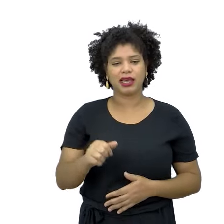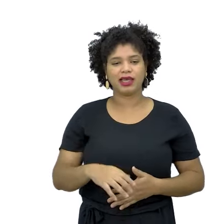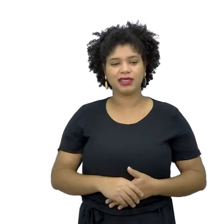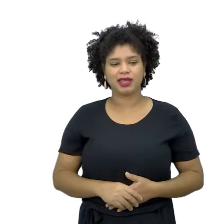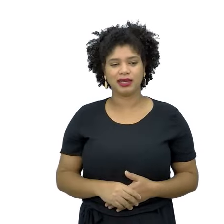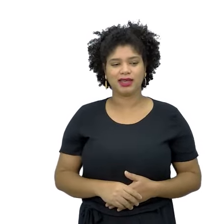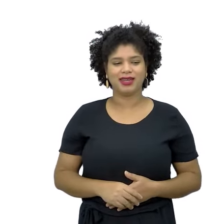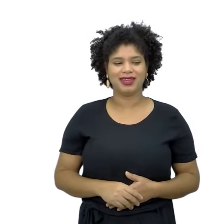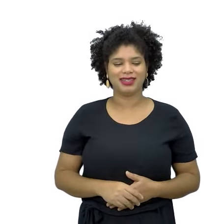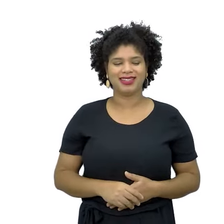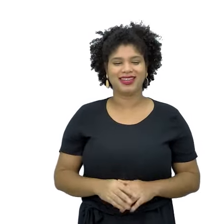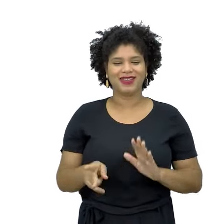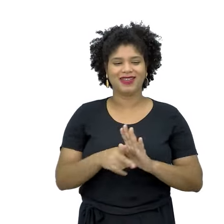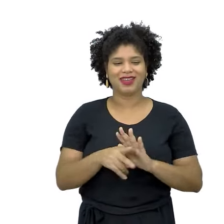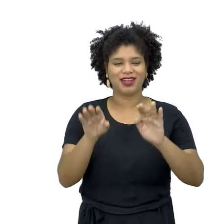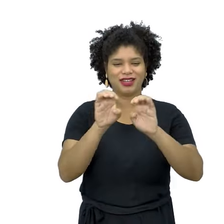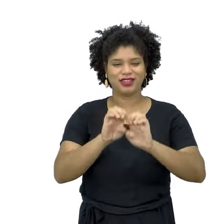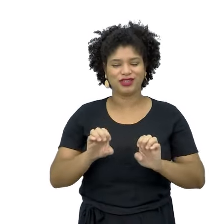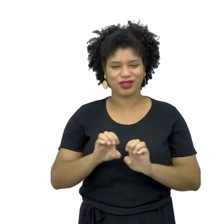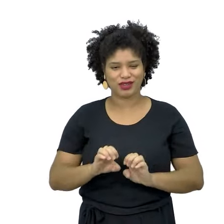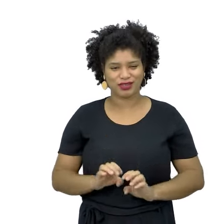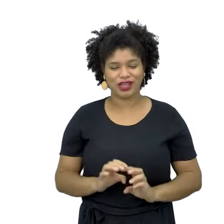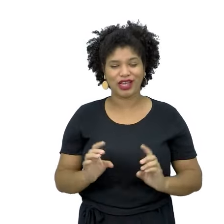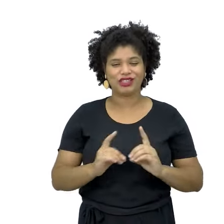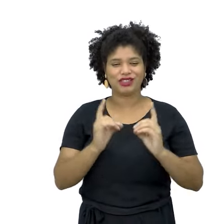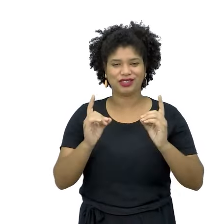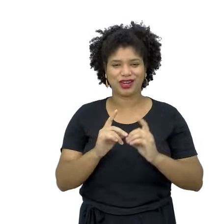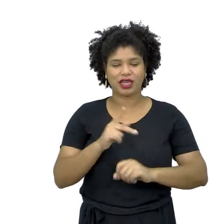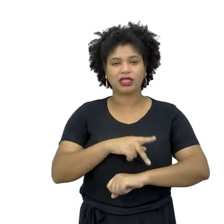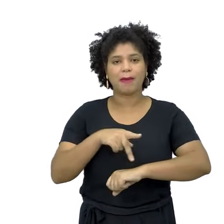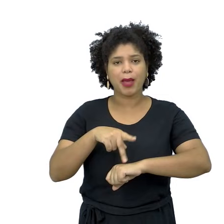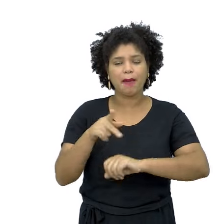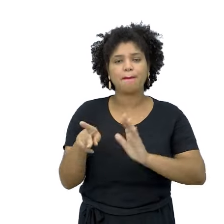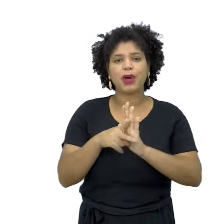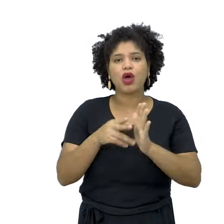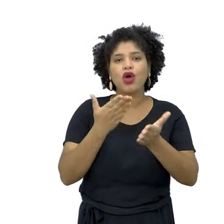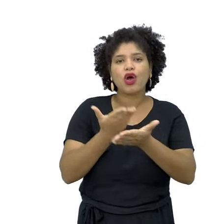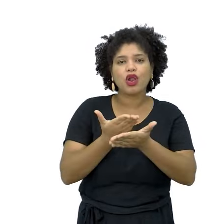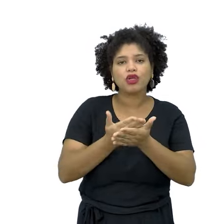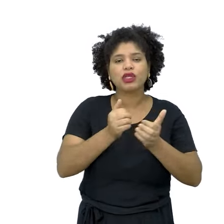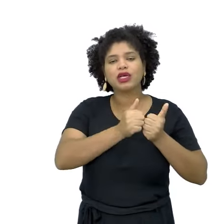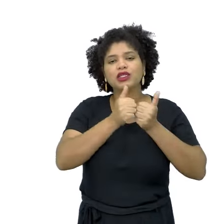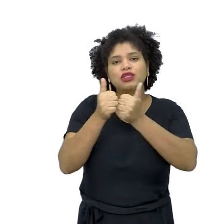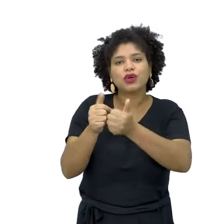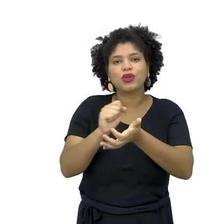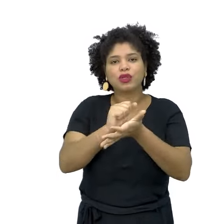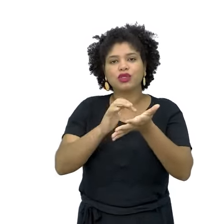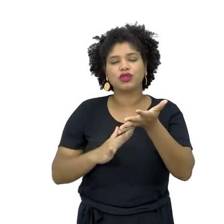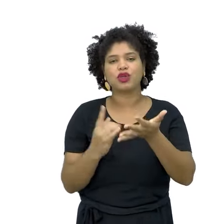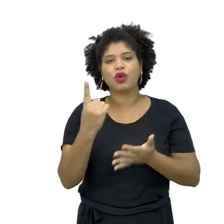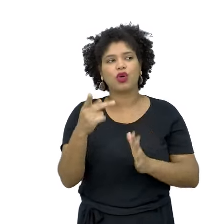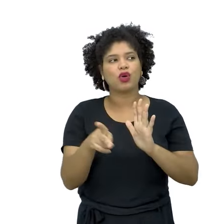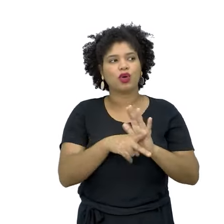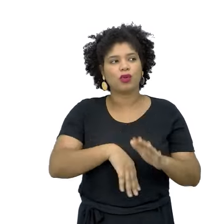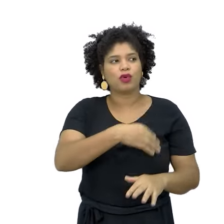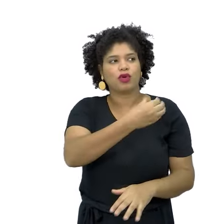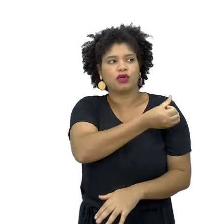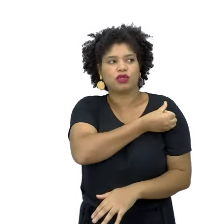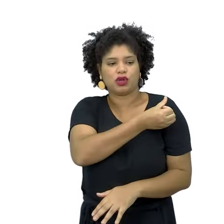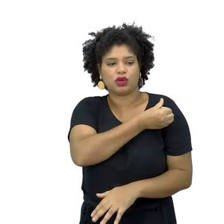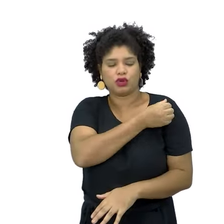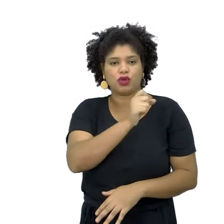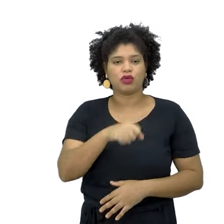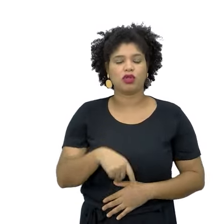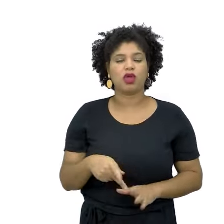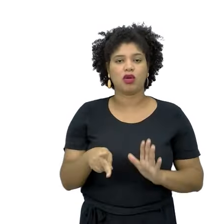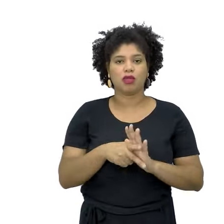E explorar a estrutura didático-pedagógica em uma aula da sequência de atividade 1 do sexto ano do ensino